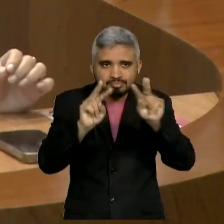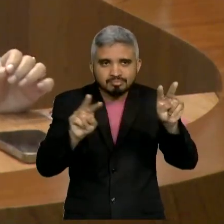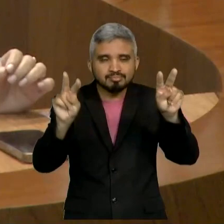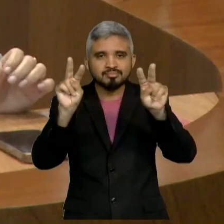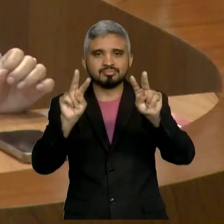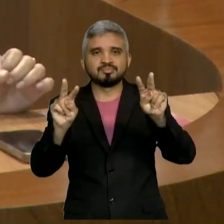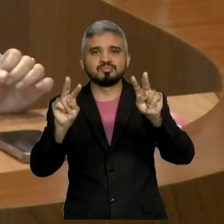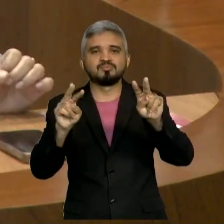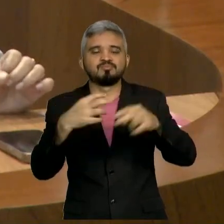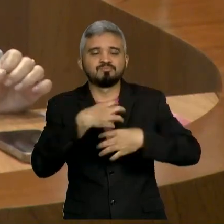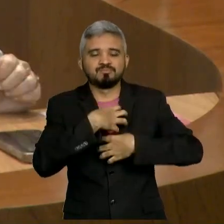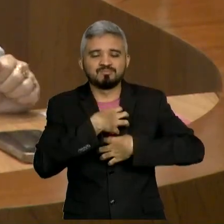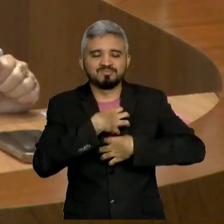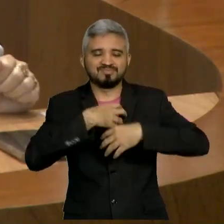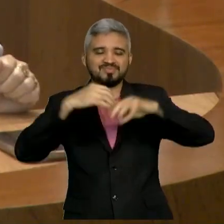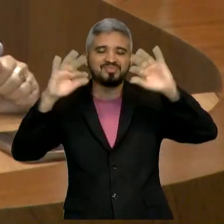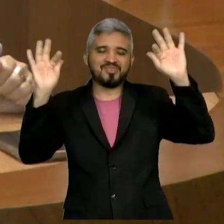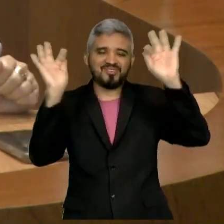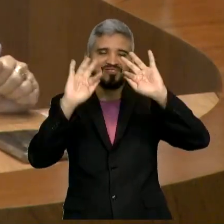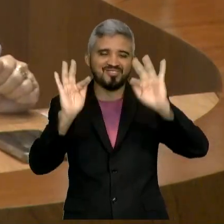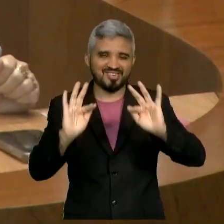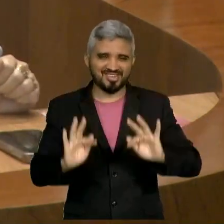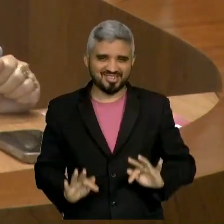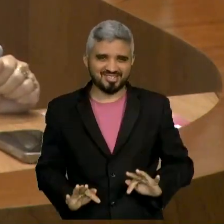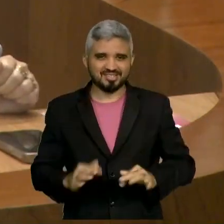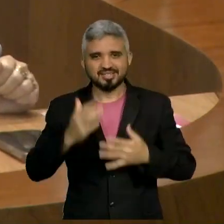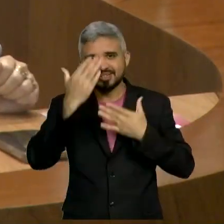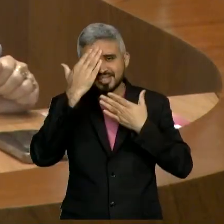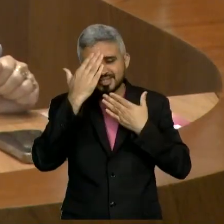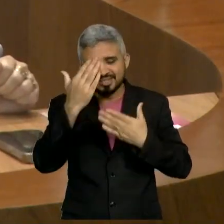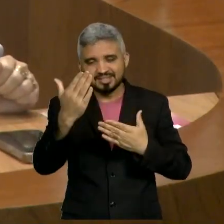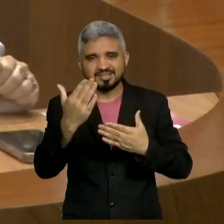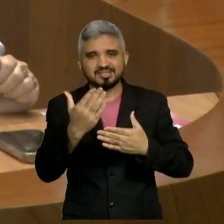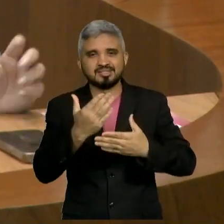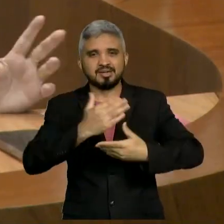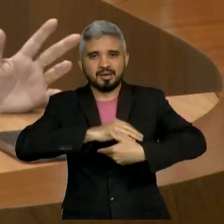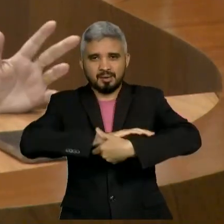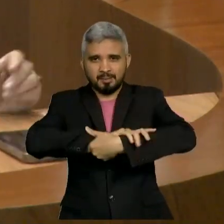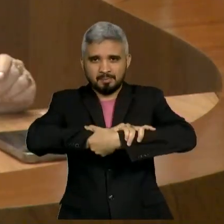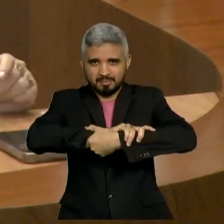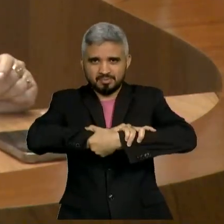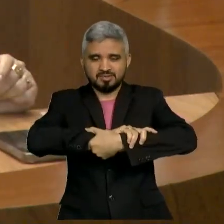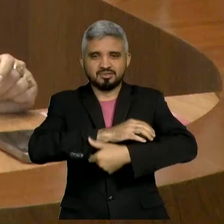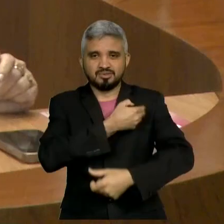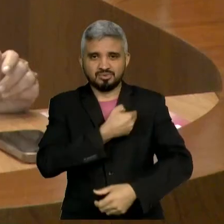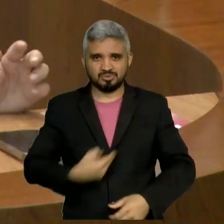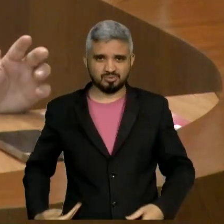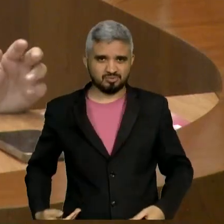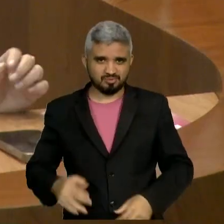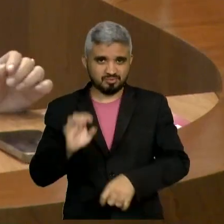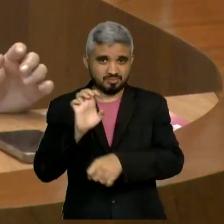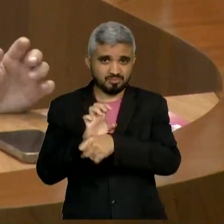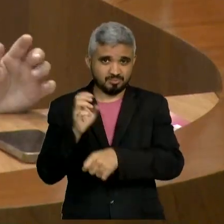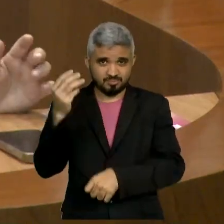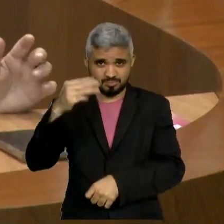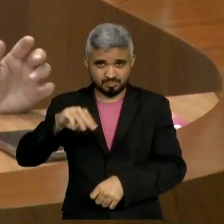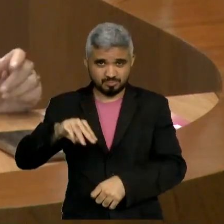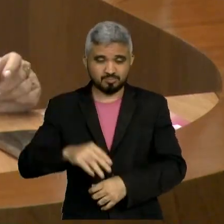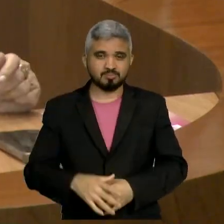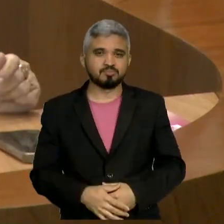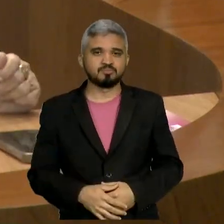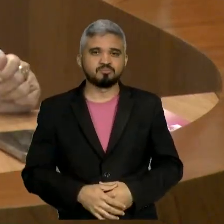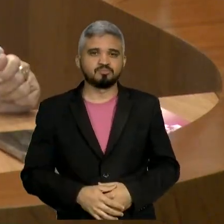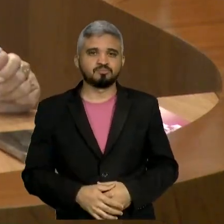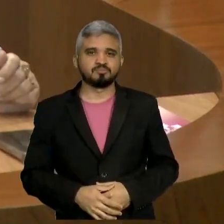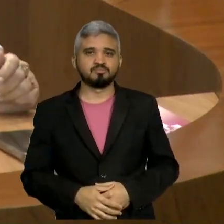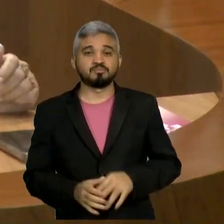agradecer a parceria do governo do estado do Maranhão. Por fim, eu não poderia deixar passar de vir aqui a